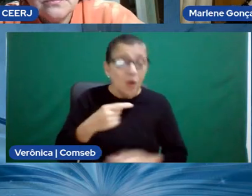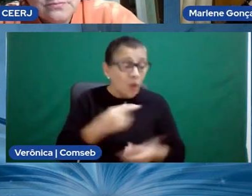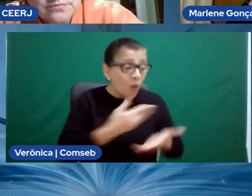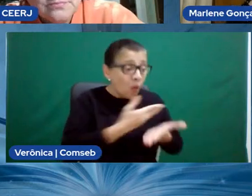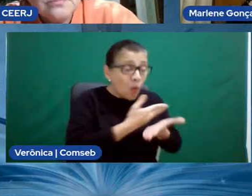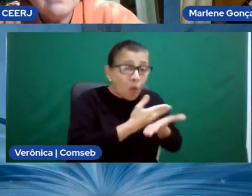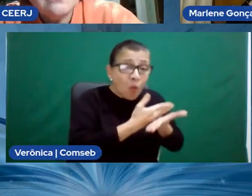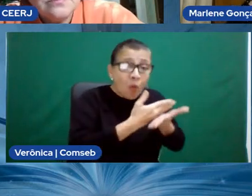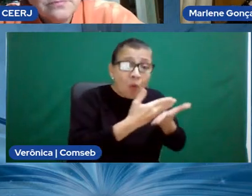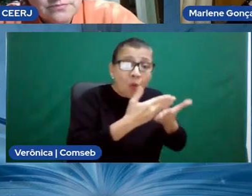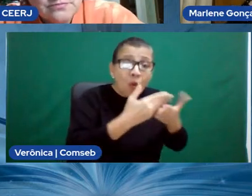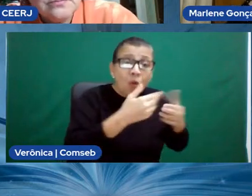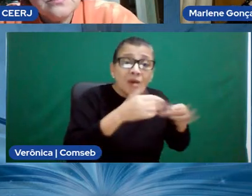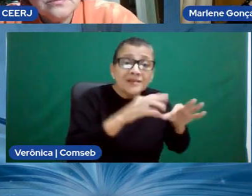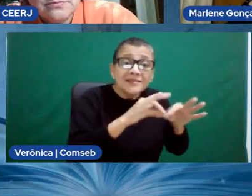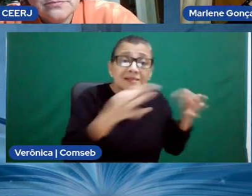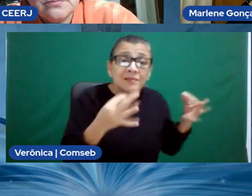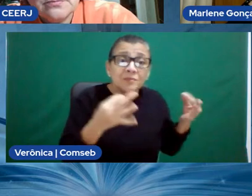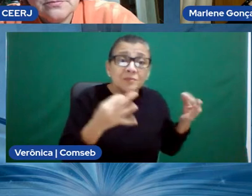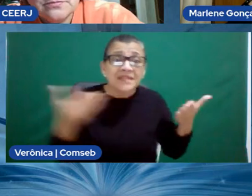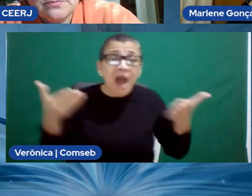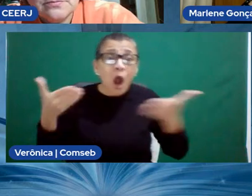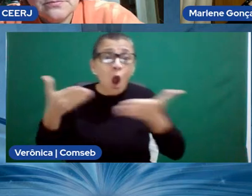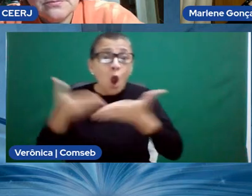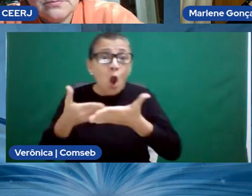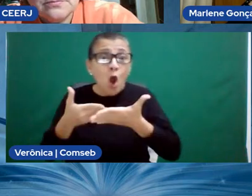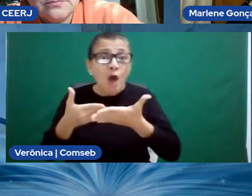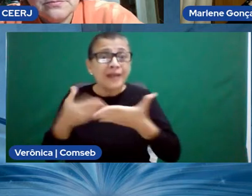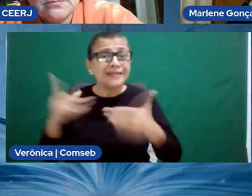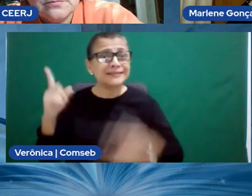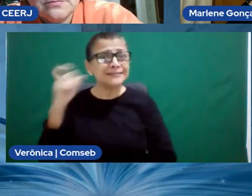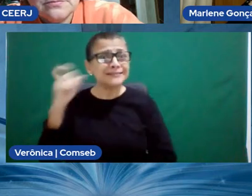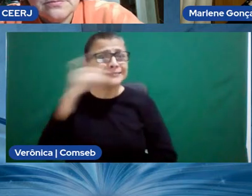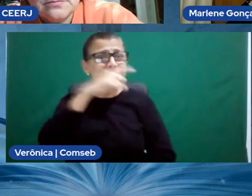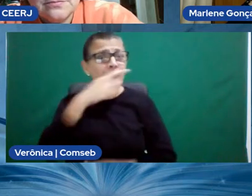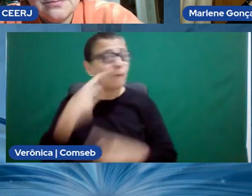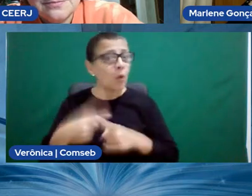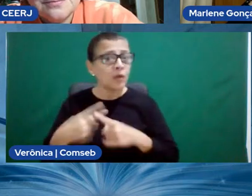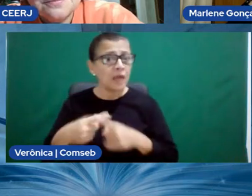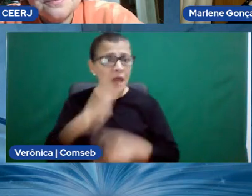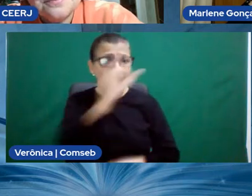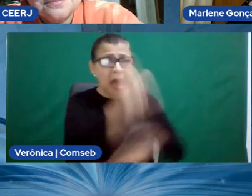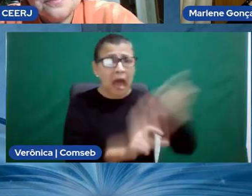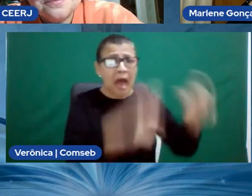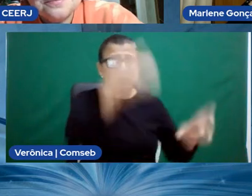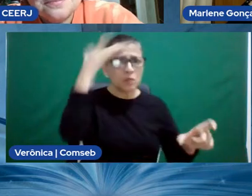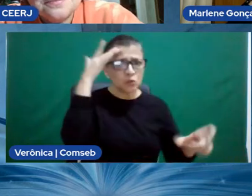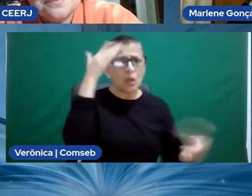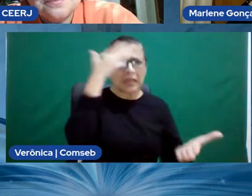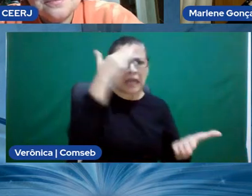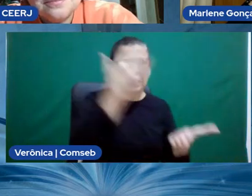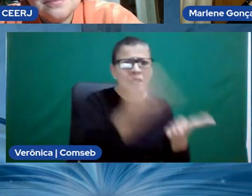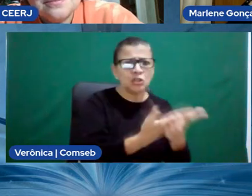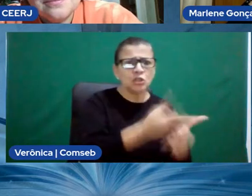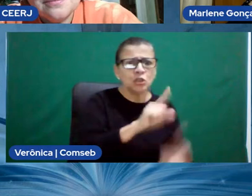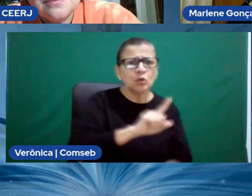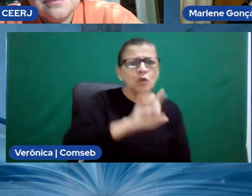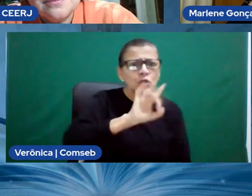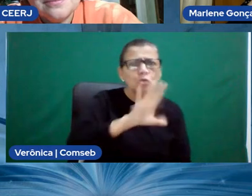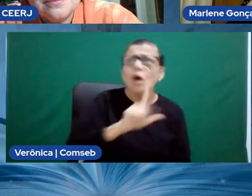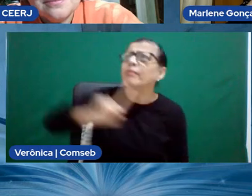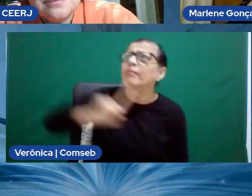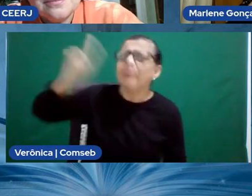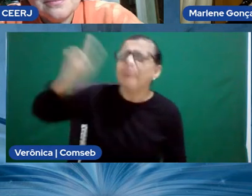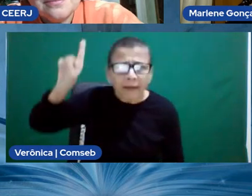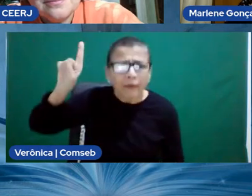complexidade. Então, os criacionistas dizem, é porque foi Deus. Então eles começaram a dizer, toda vez que